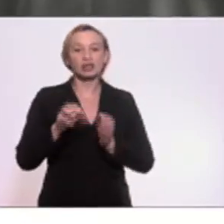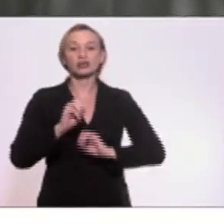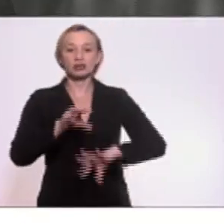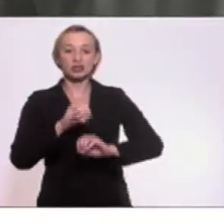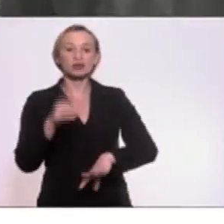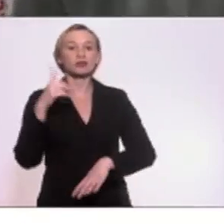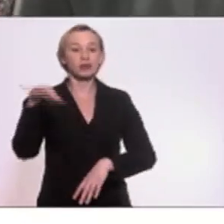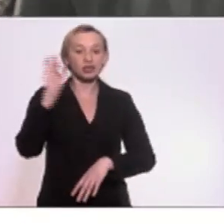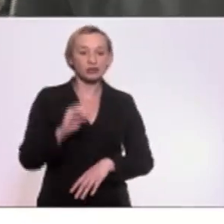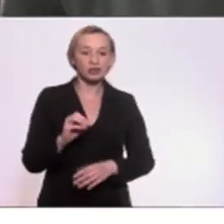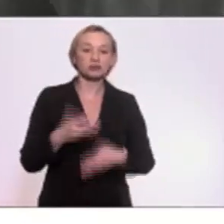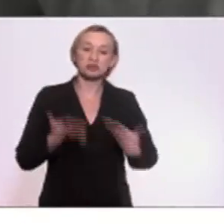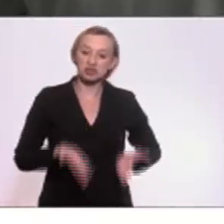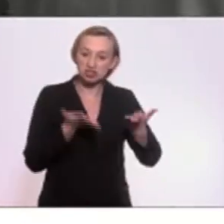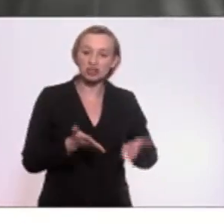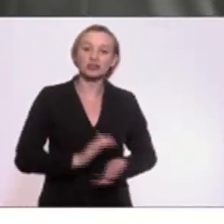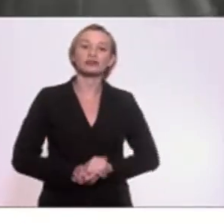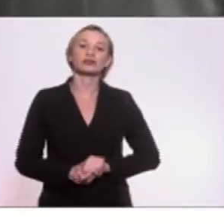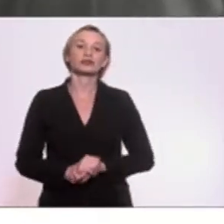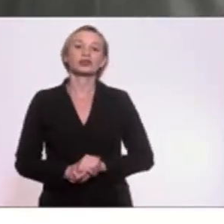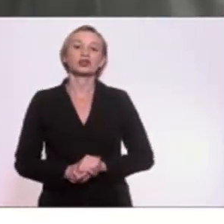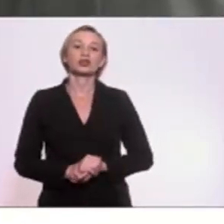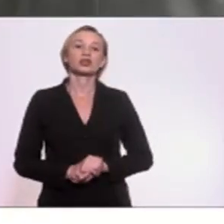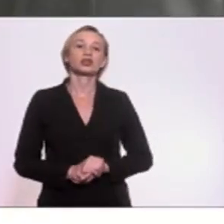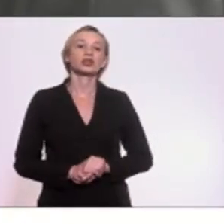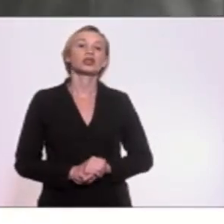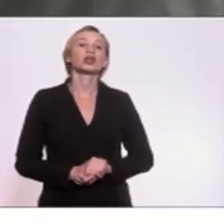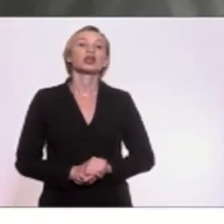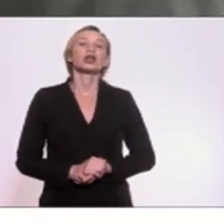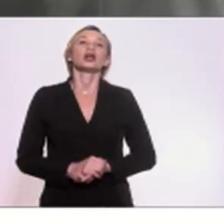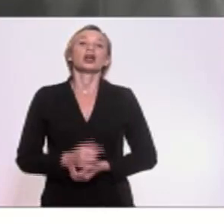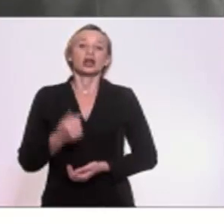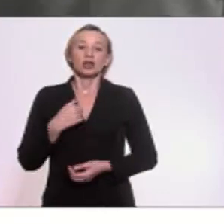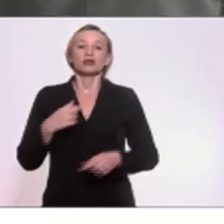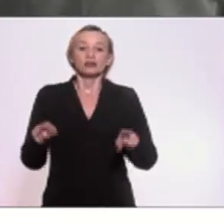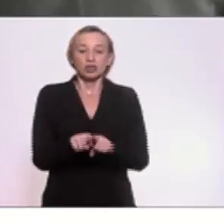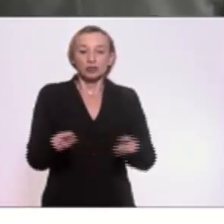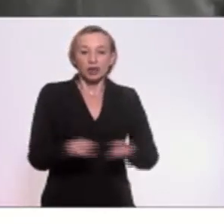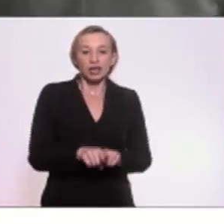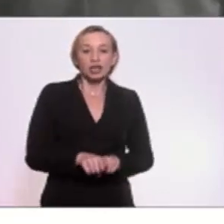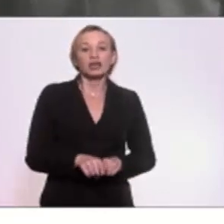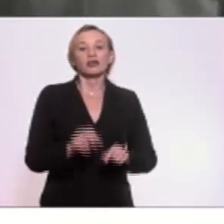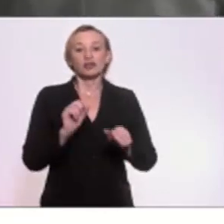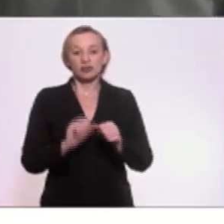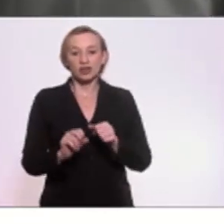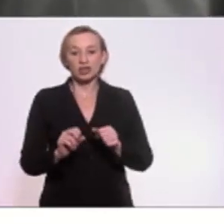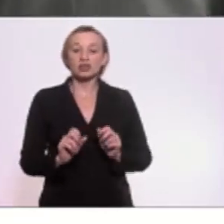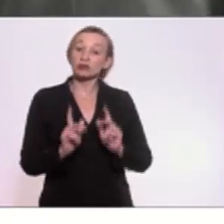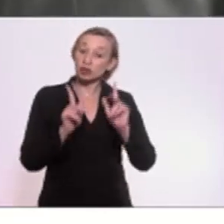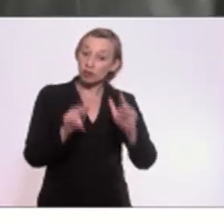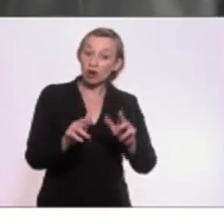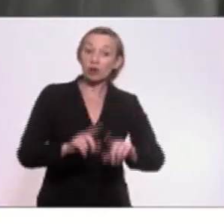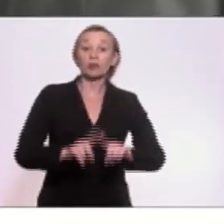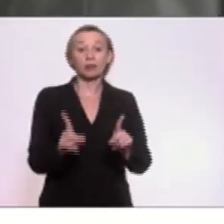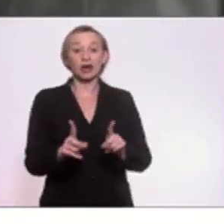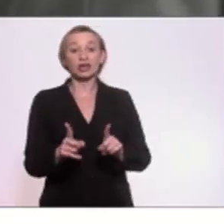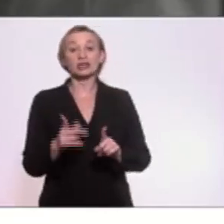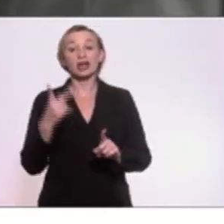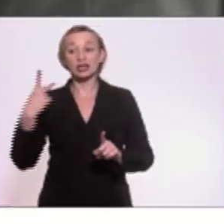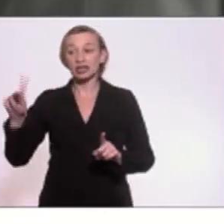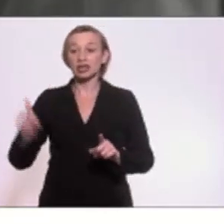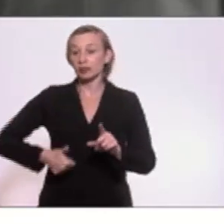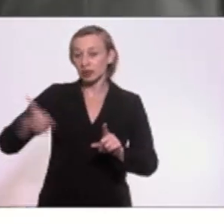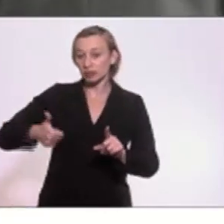Pedro Fernandes, pela iniciativa. Eu mesmo sou autor de uma medida semelhante, só que veio posteriormente a do deputado e por isso